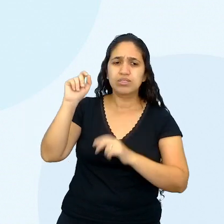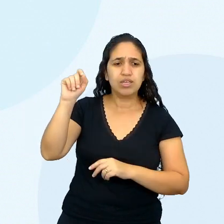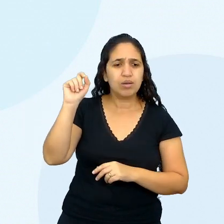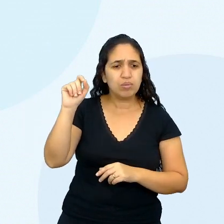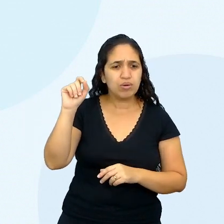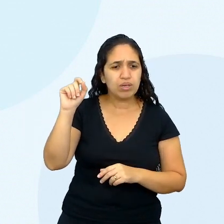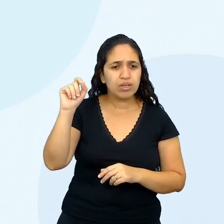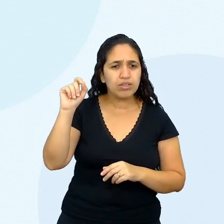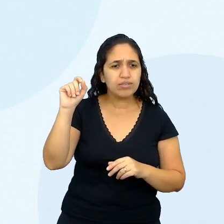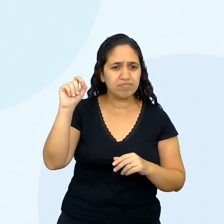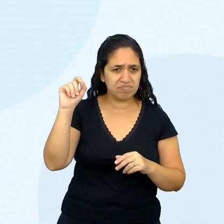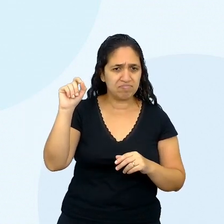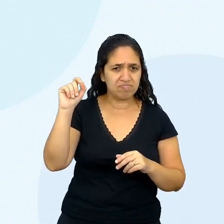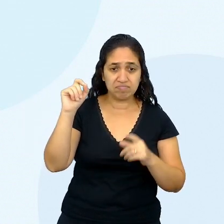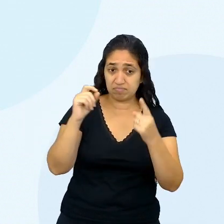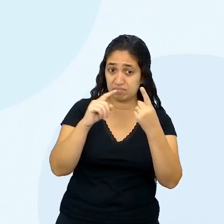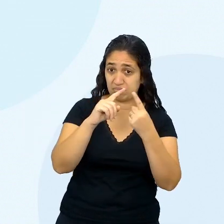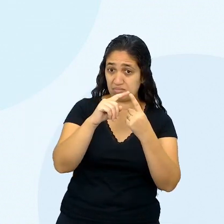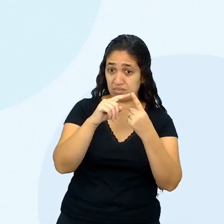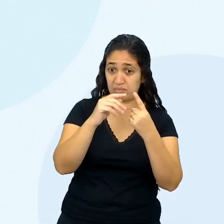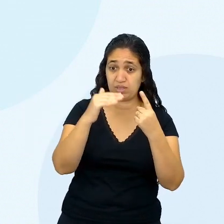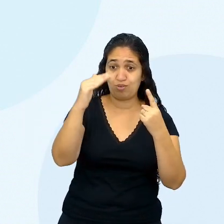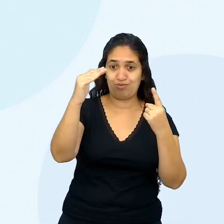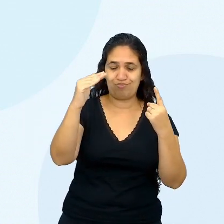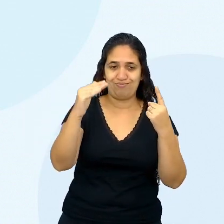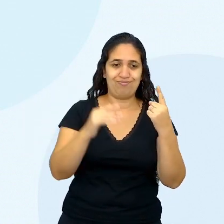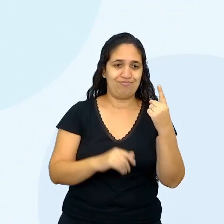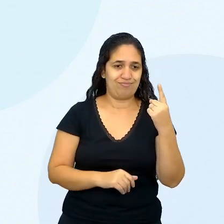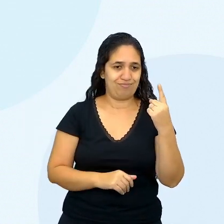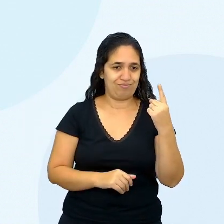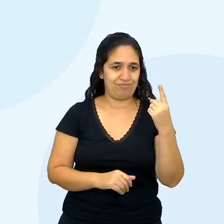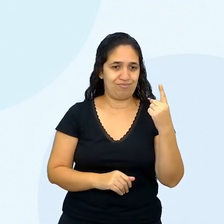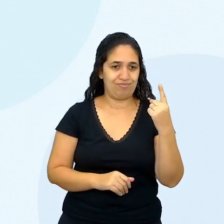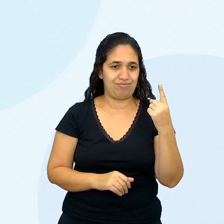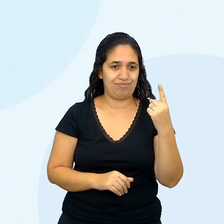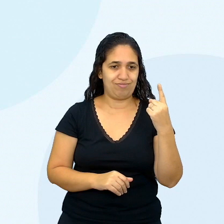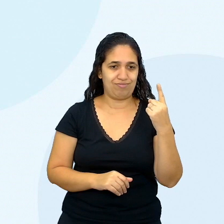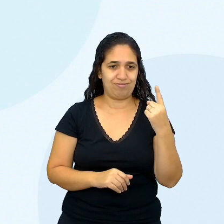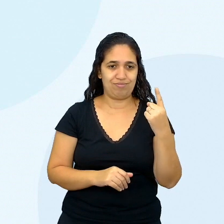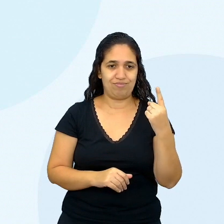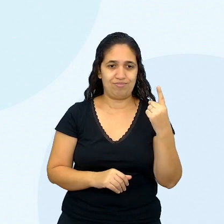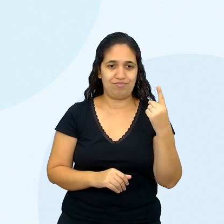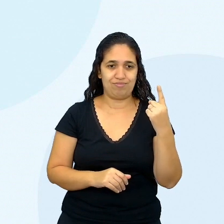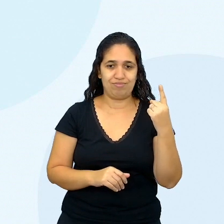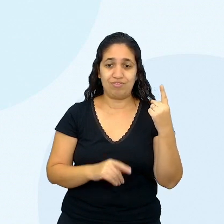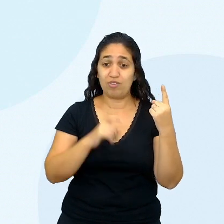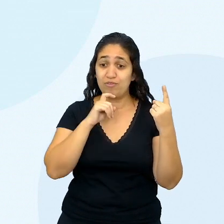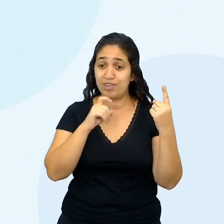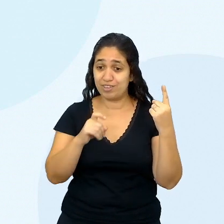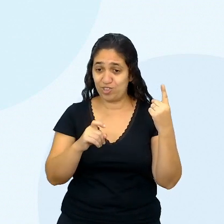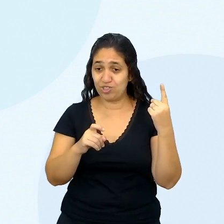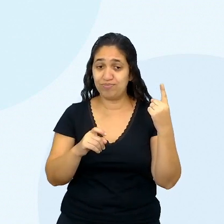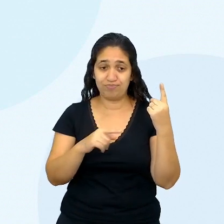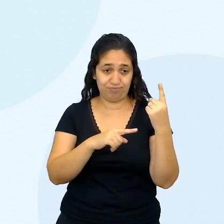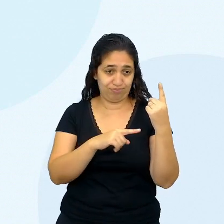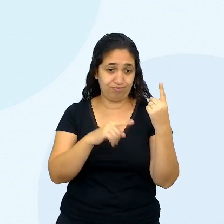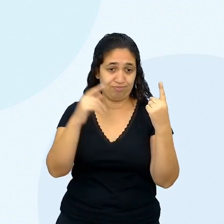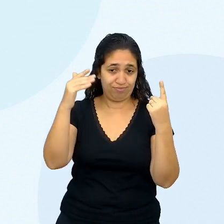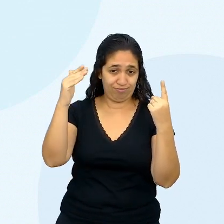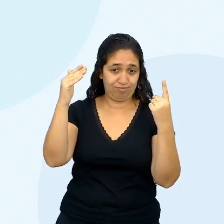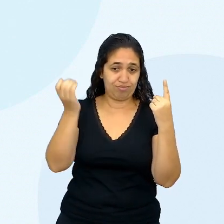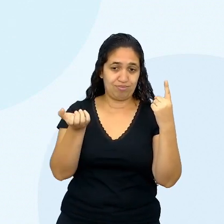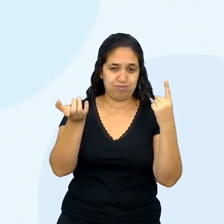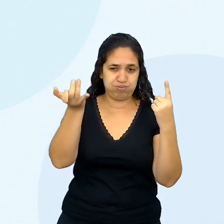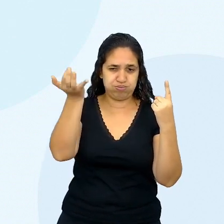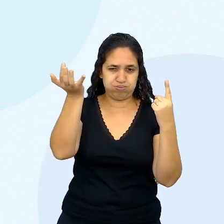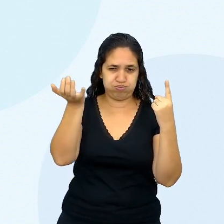destaques, pelo menos para mim, né? O primeiro destaque é o verde, do ponto de vista de emissão de gases de efeito estufa, né? E a escala